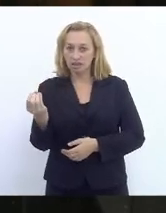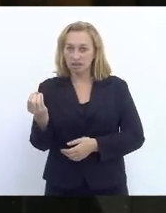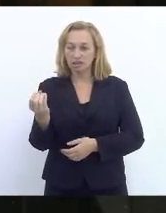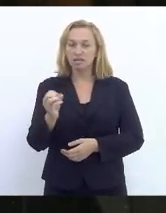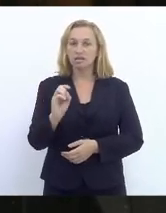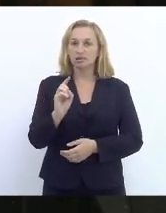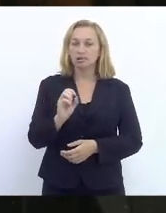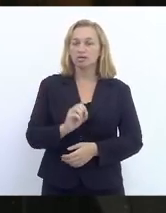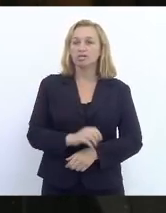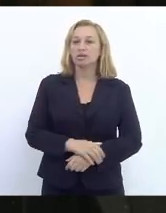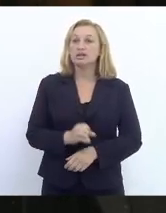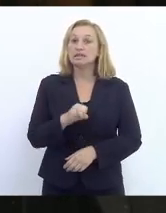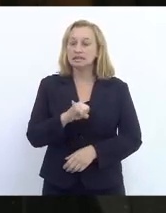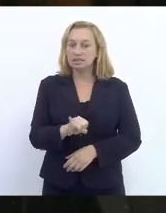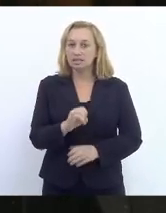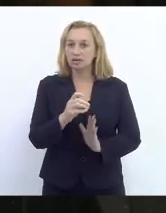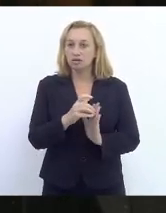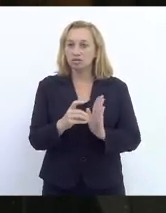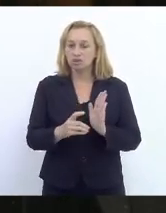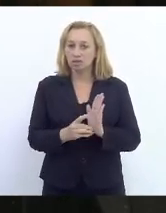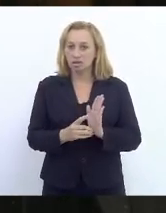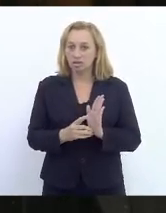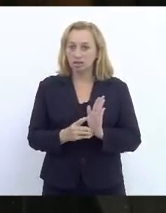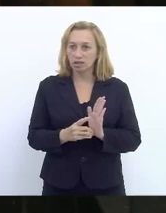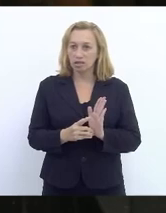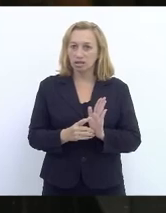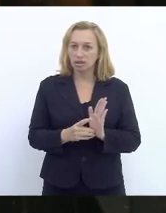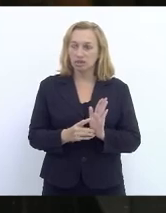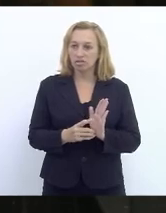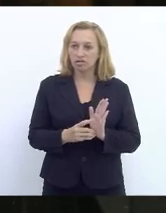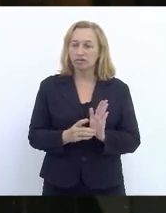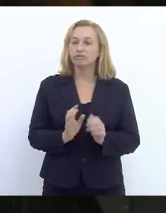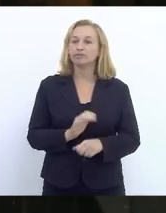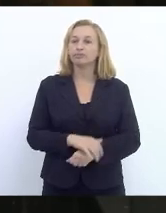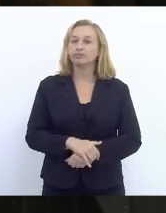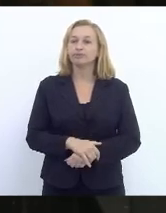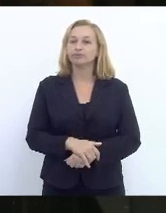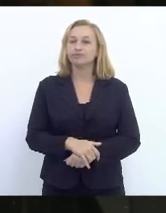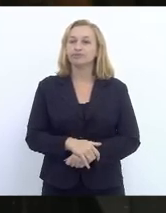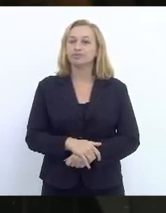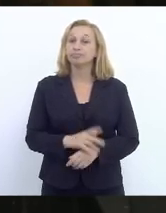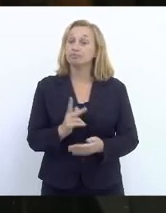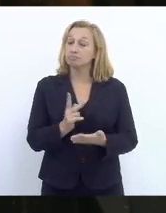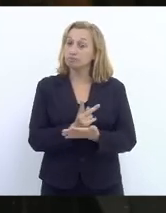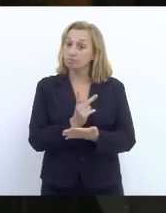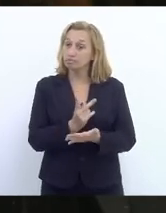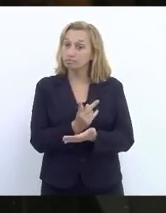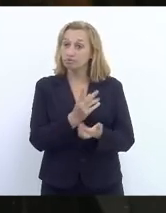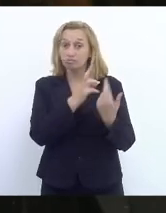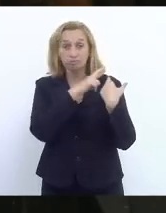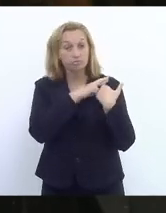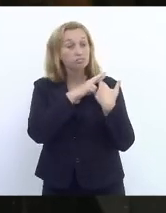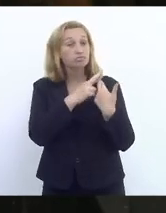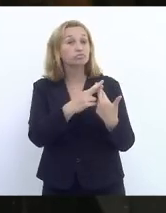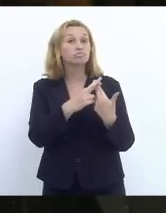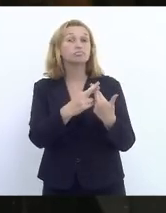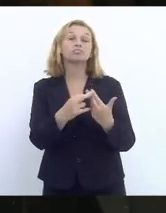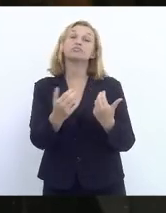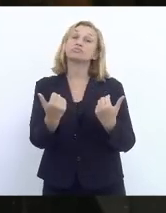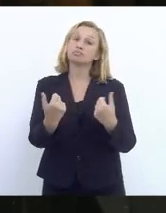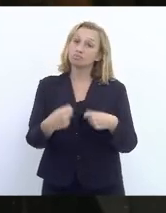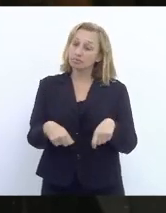E se o Detran está e morosidade ele Assuma a sua